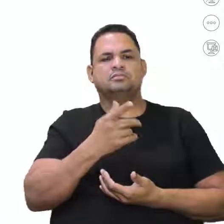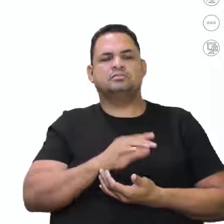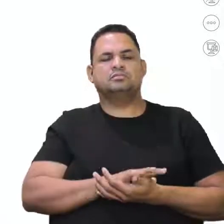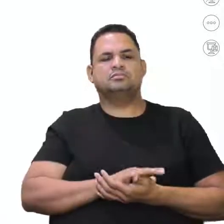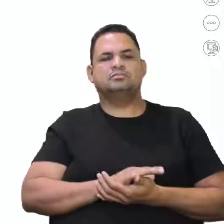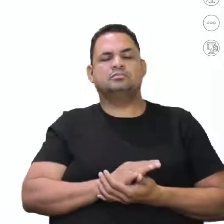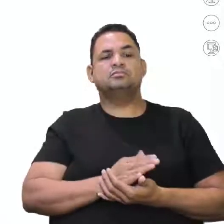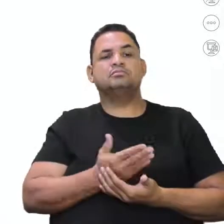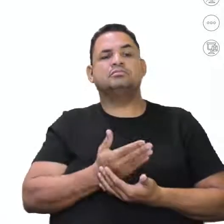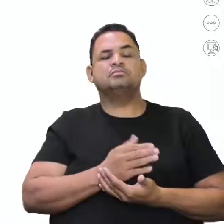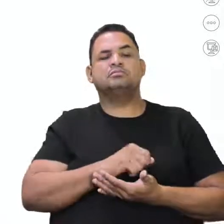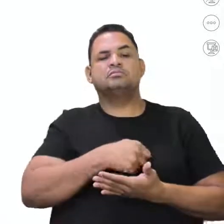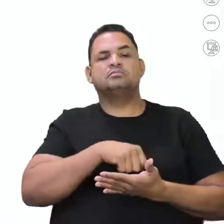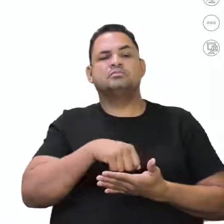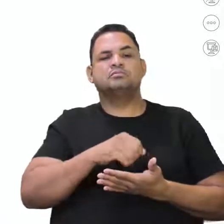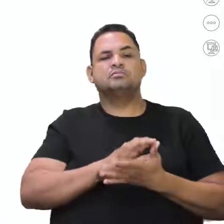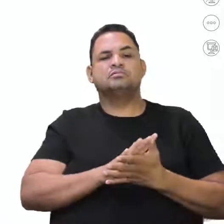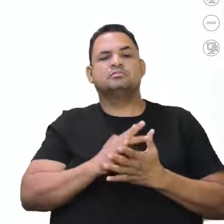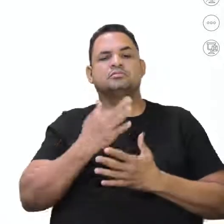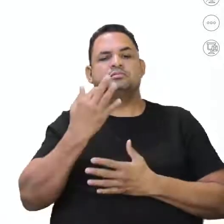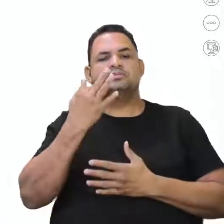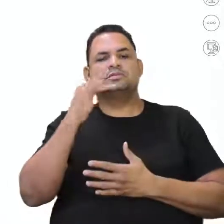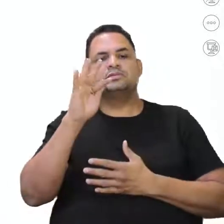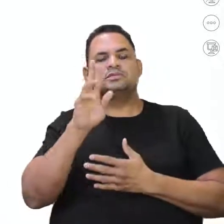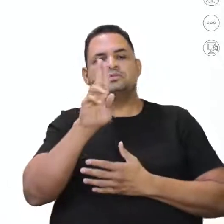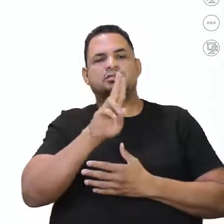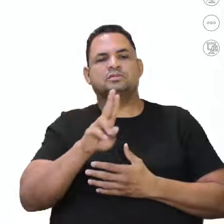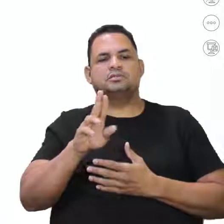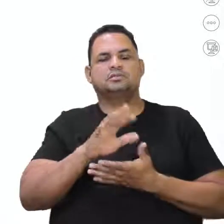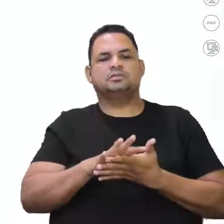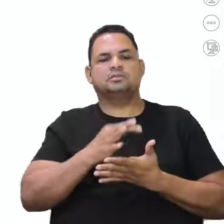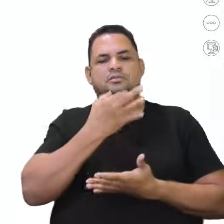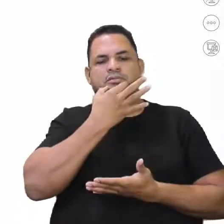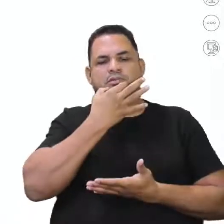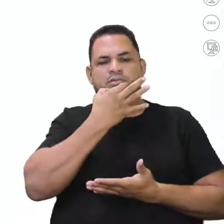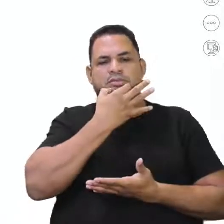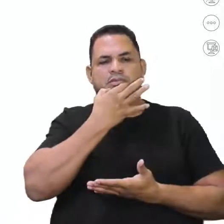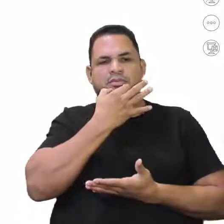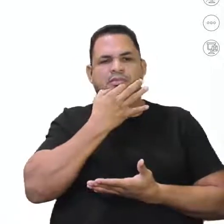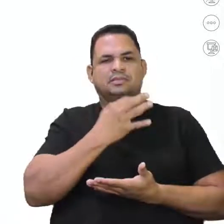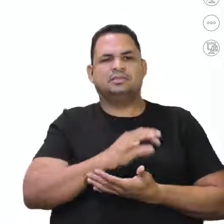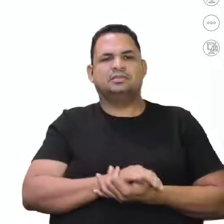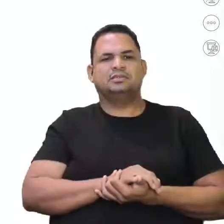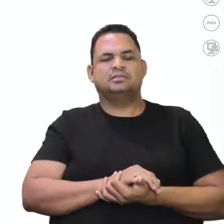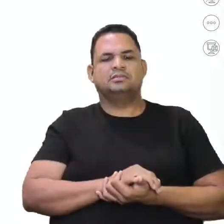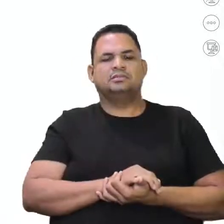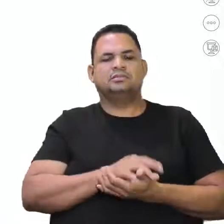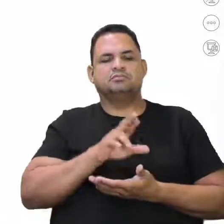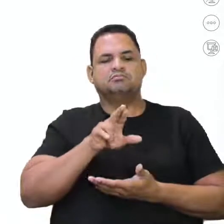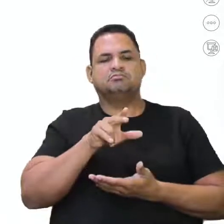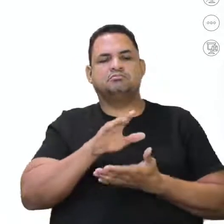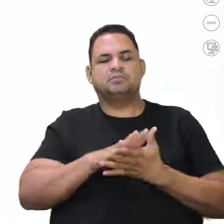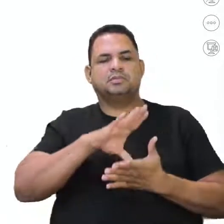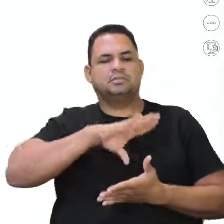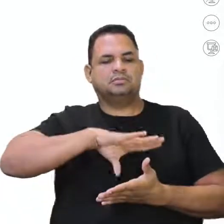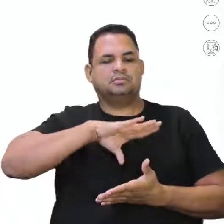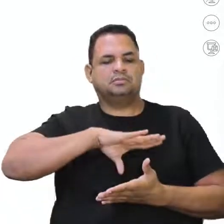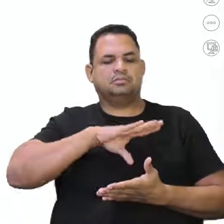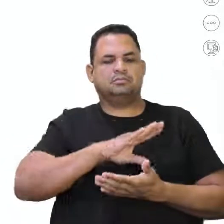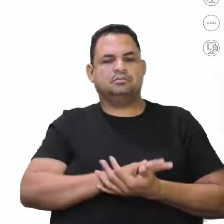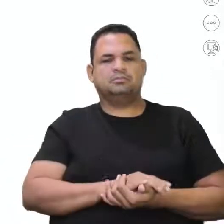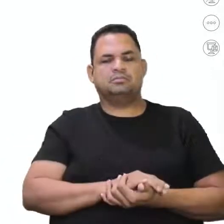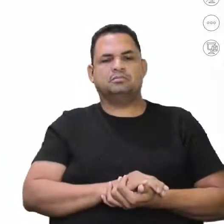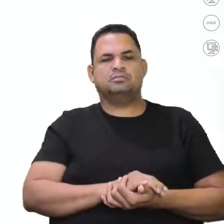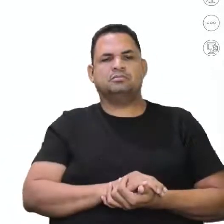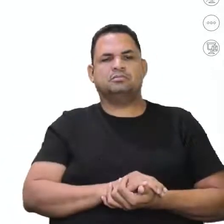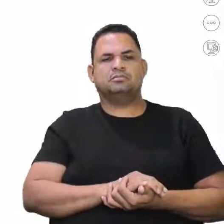professor, porque ele é professor de faculdade, universidade, em inglês nós chamamos de professor, igualzinho mesmo em português, é um